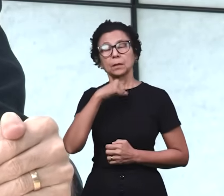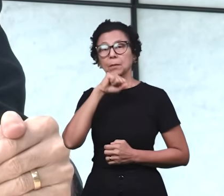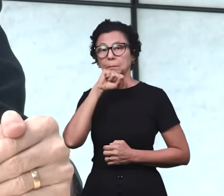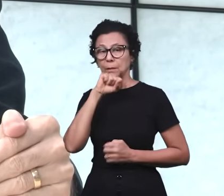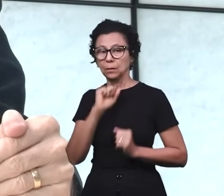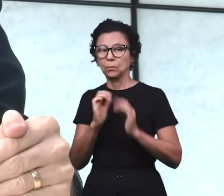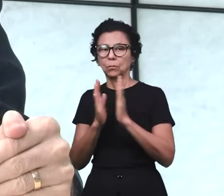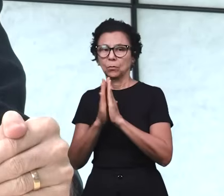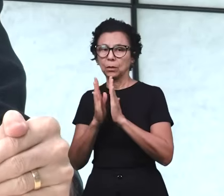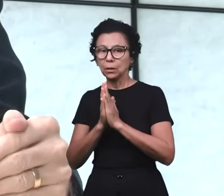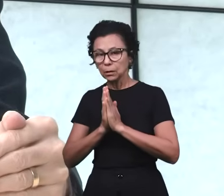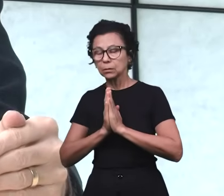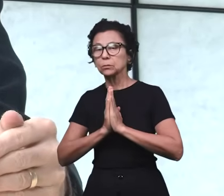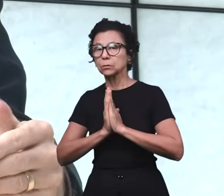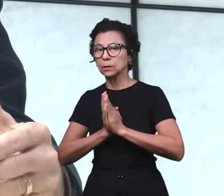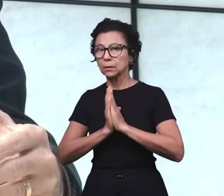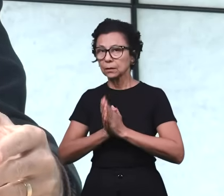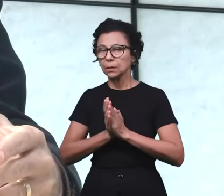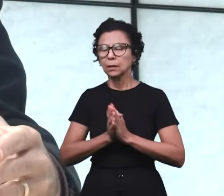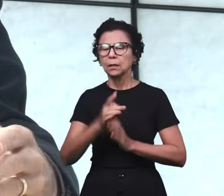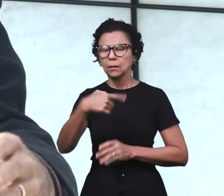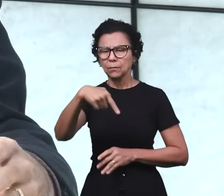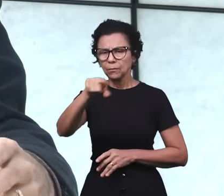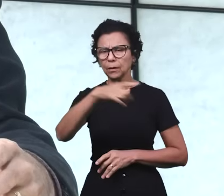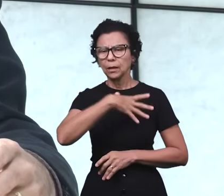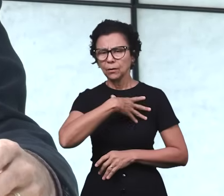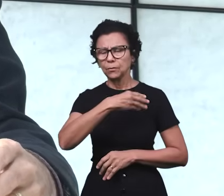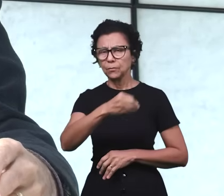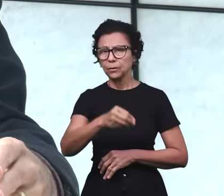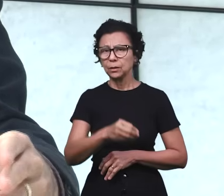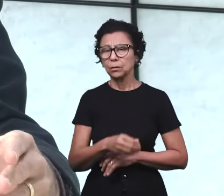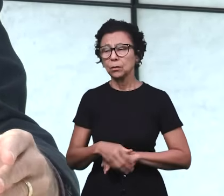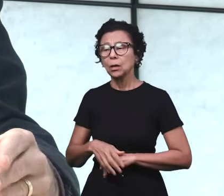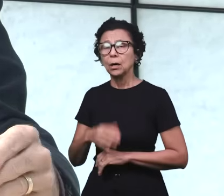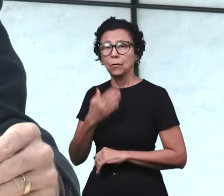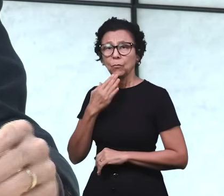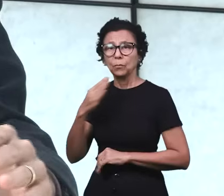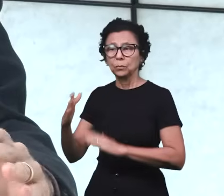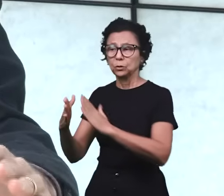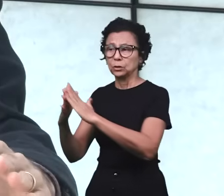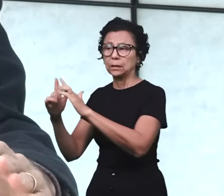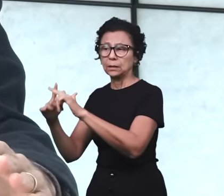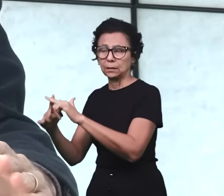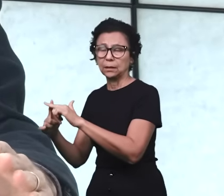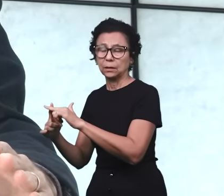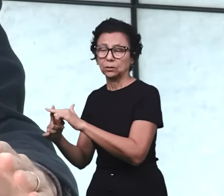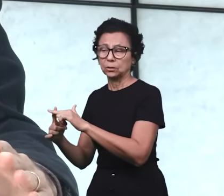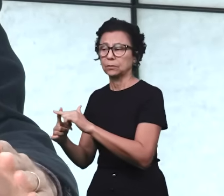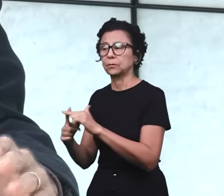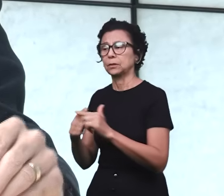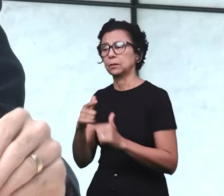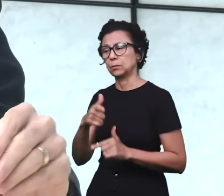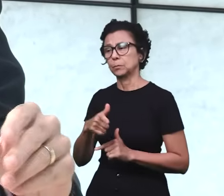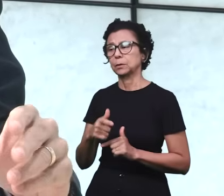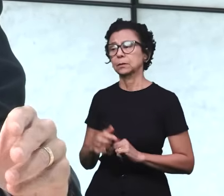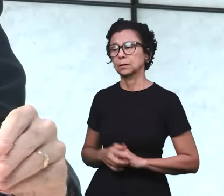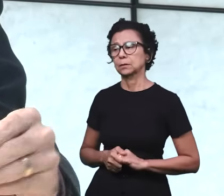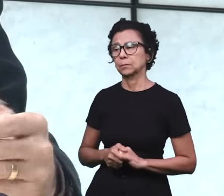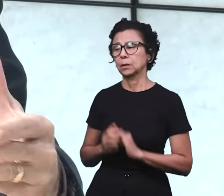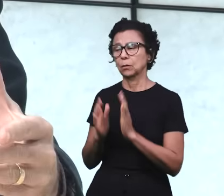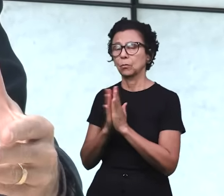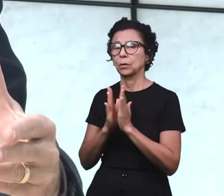orando por você. Boa palavra. Vamos pedir aqui o corpo para orar. Olha, meu filho, você vai, faz sua prova tranquilo,